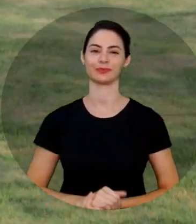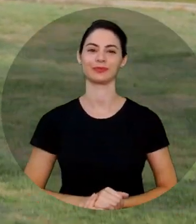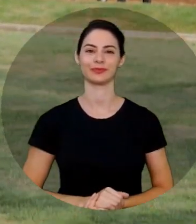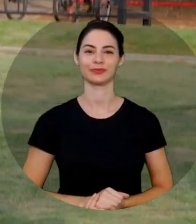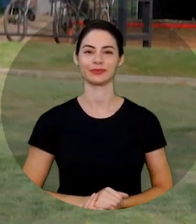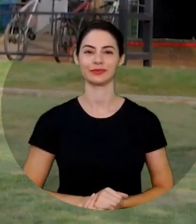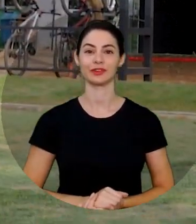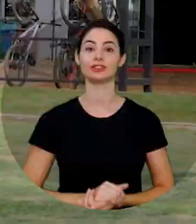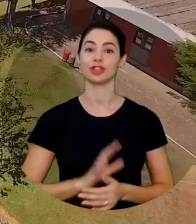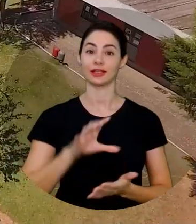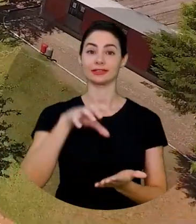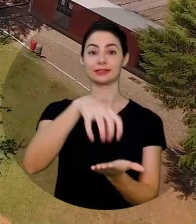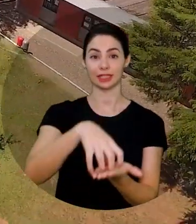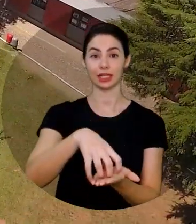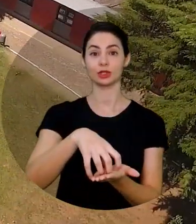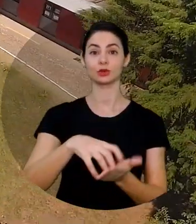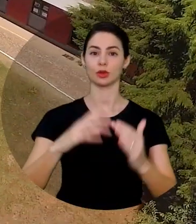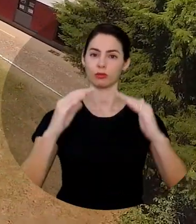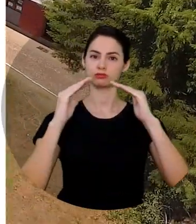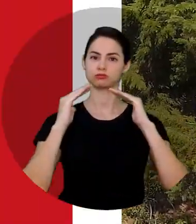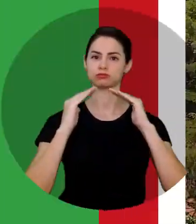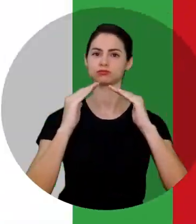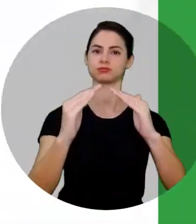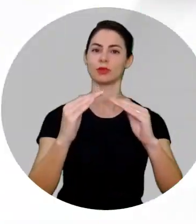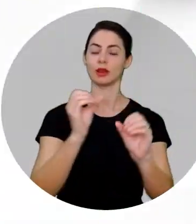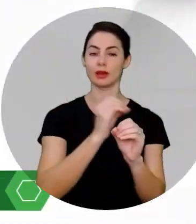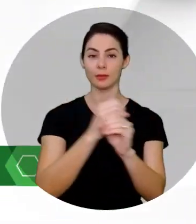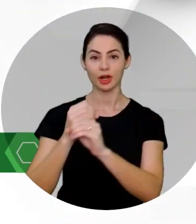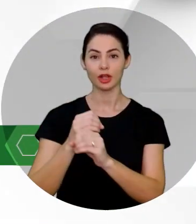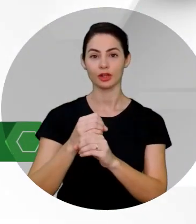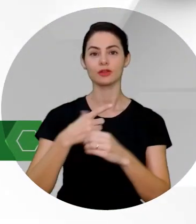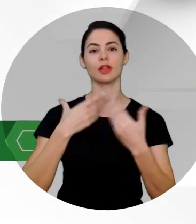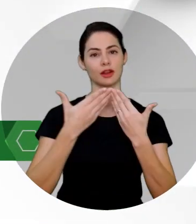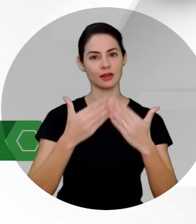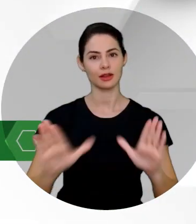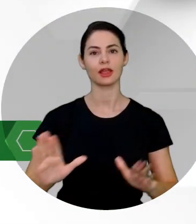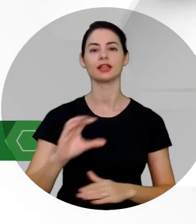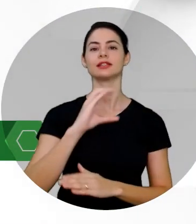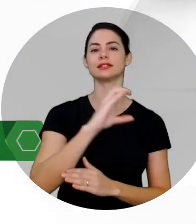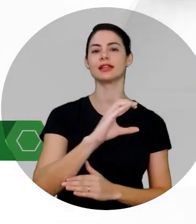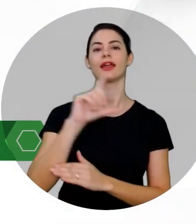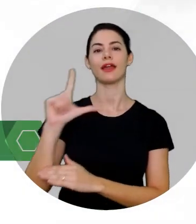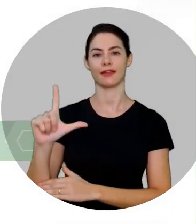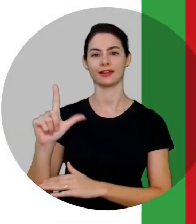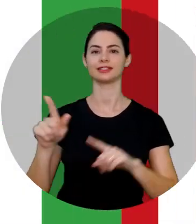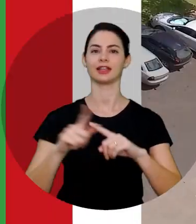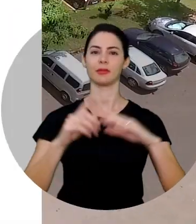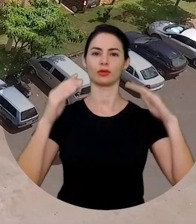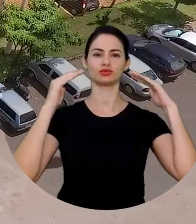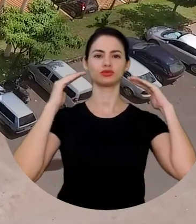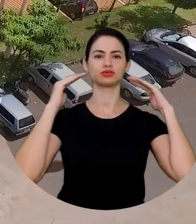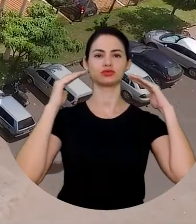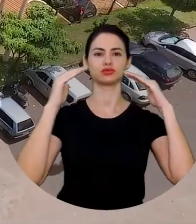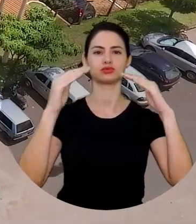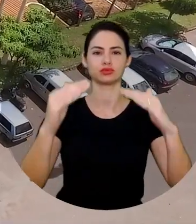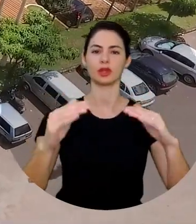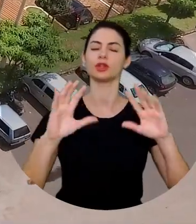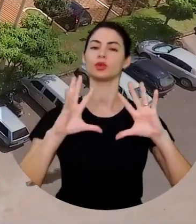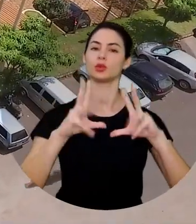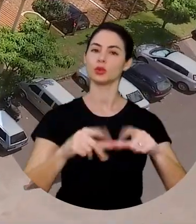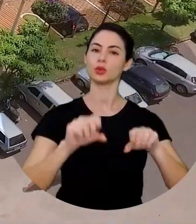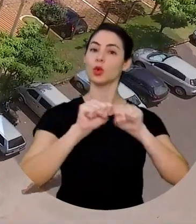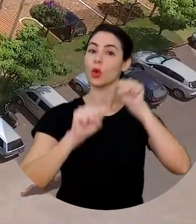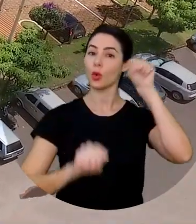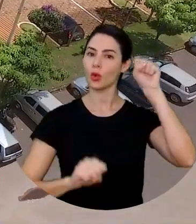visual da unidade. Já na região central, um galpão de laboratórios foi inaugurado em Conselheiro Lafayette e a cobertura de todos